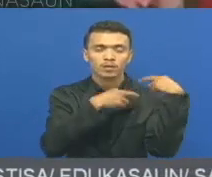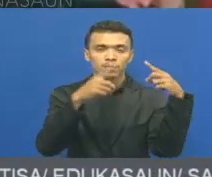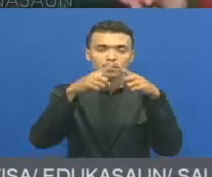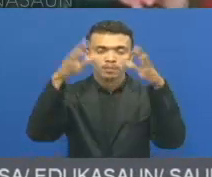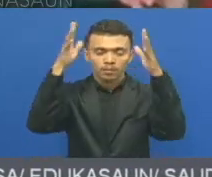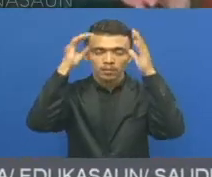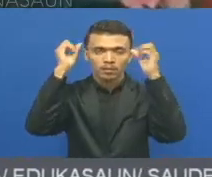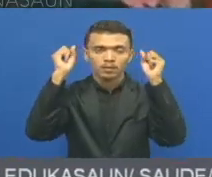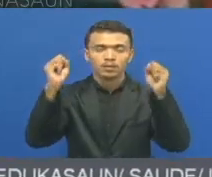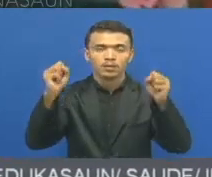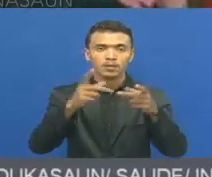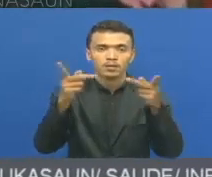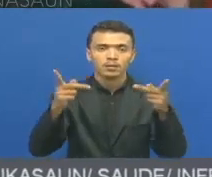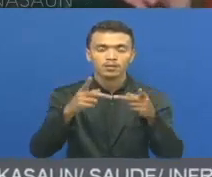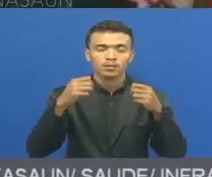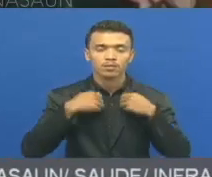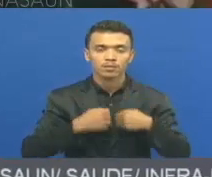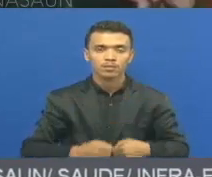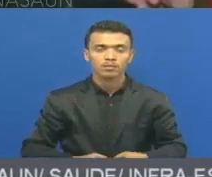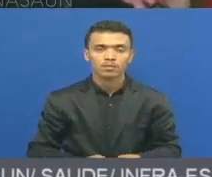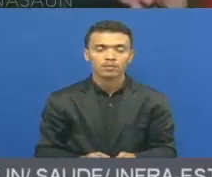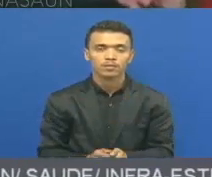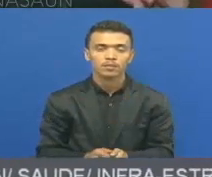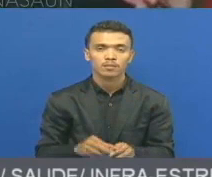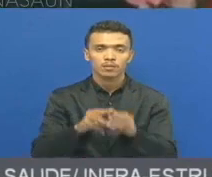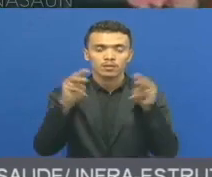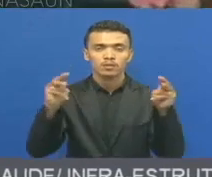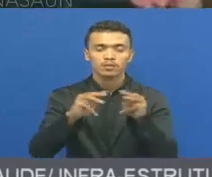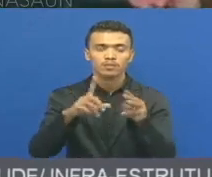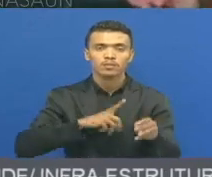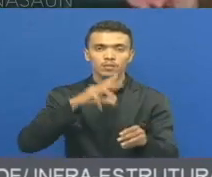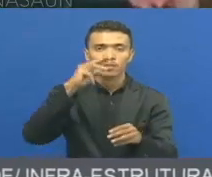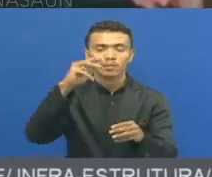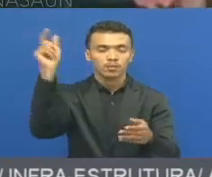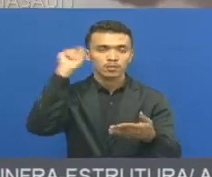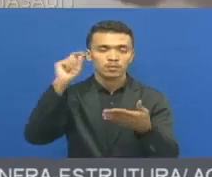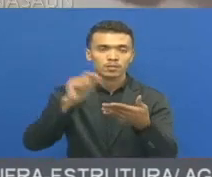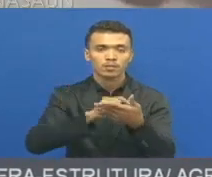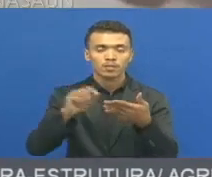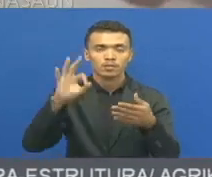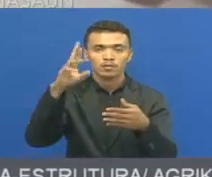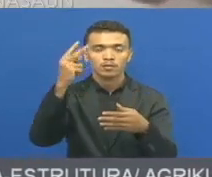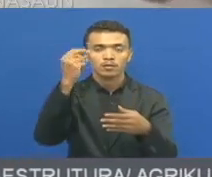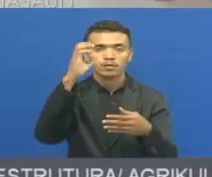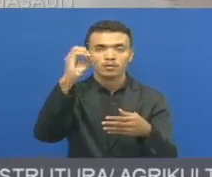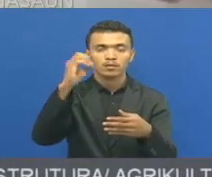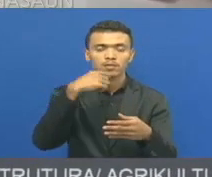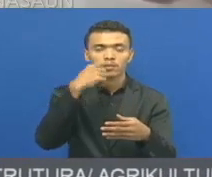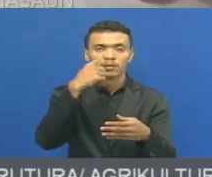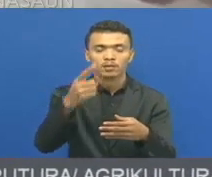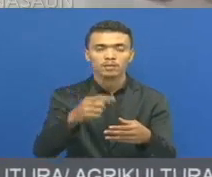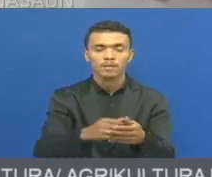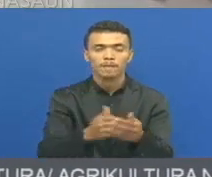equipa estabelecimento Centro Comunitário Aprendizagem Município Lautem. Secretário-executivo UNESCO Timor-Leste, Francisco Barreto, confirma